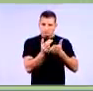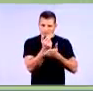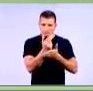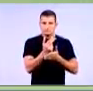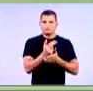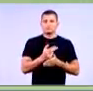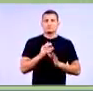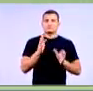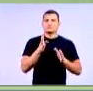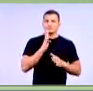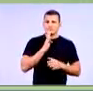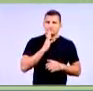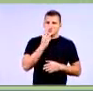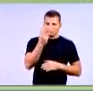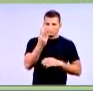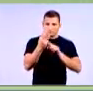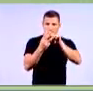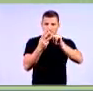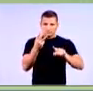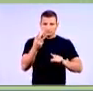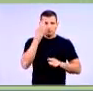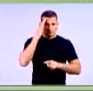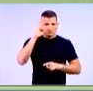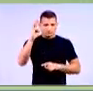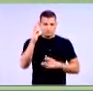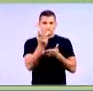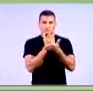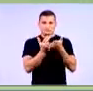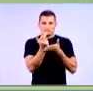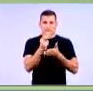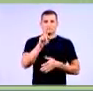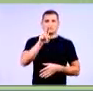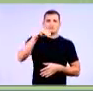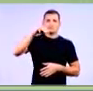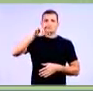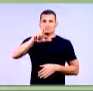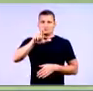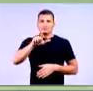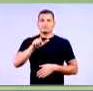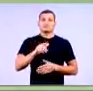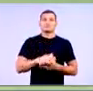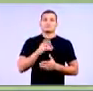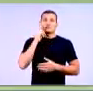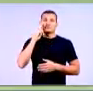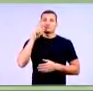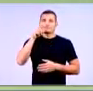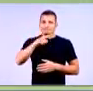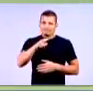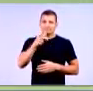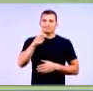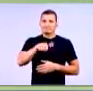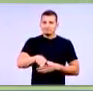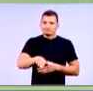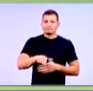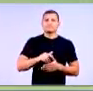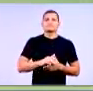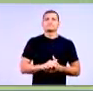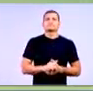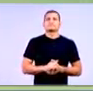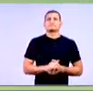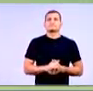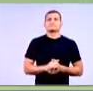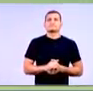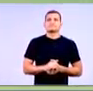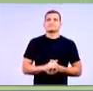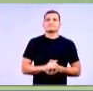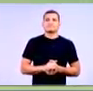gente conheceu aí 3 principais diagramas da UML. Então vamos aí rever os objetivos e as suas principais diferenças. E